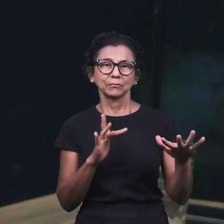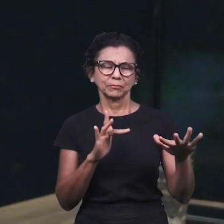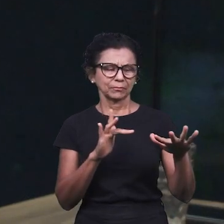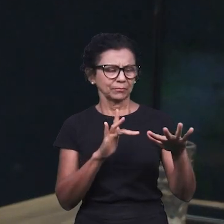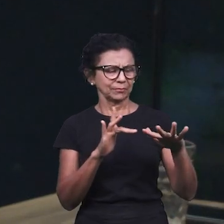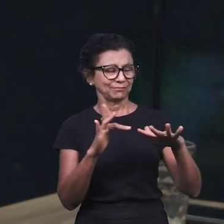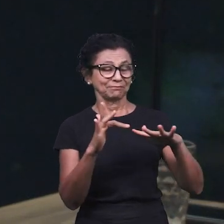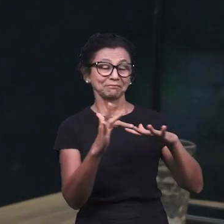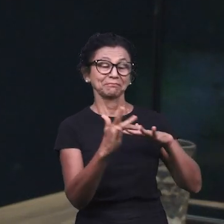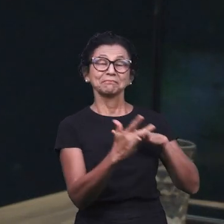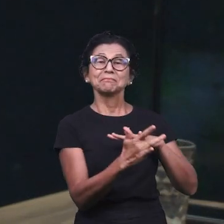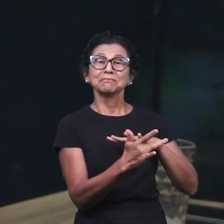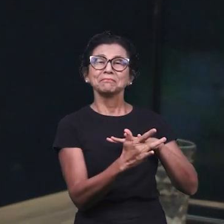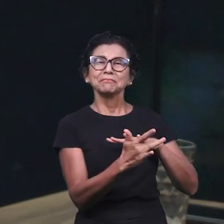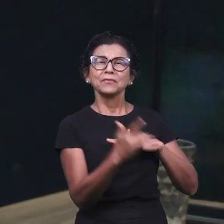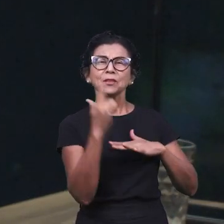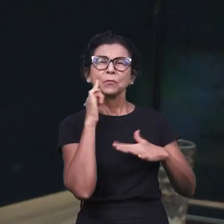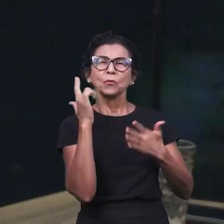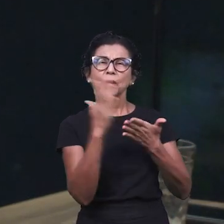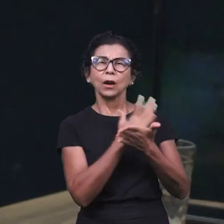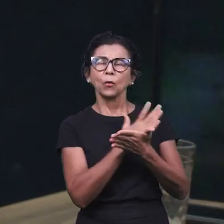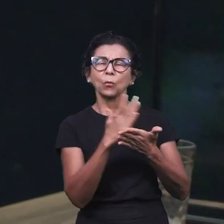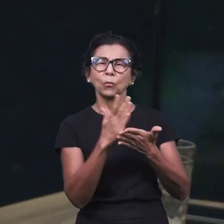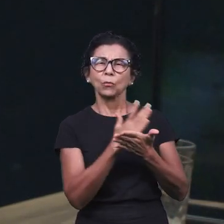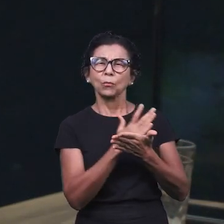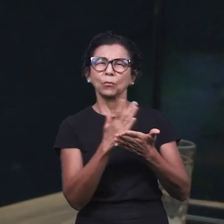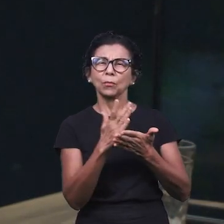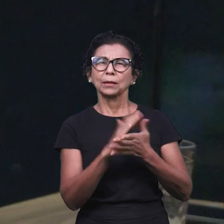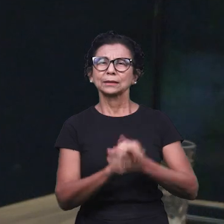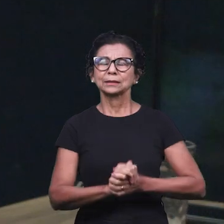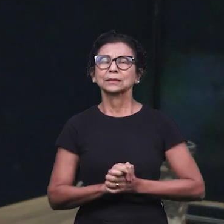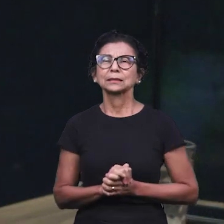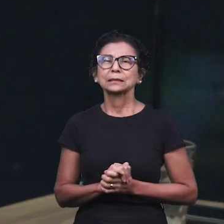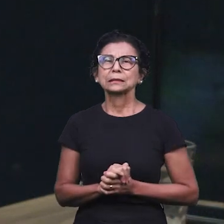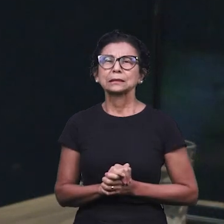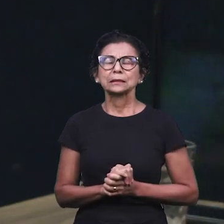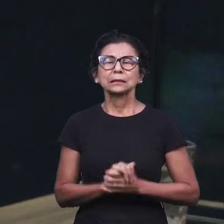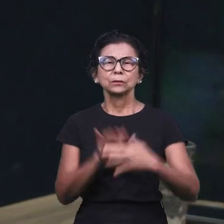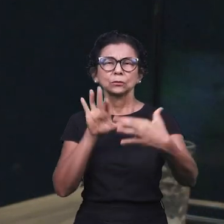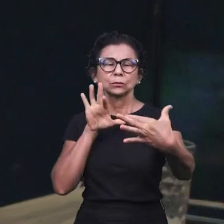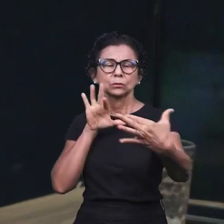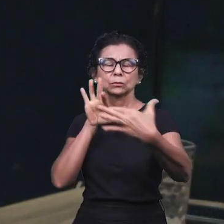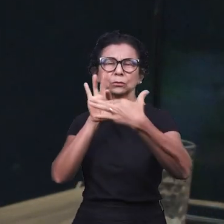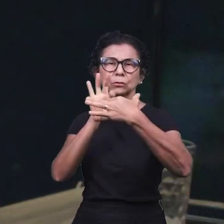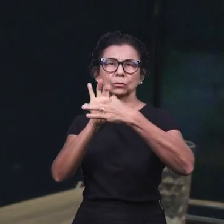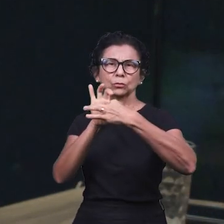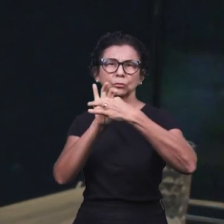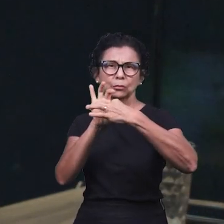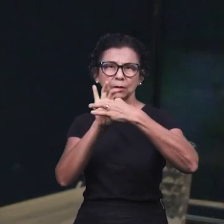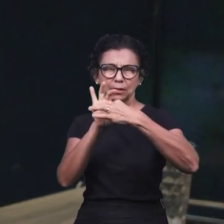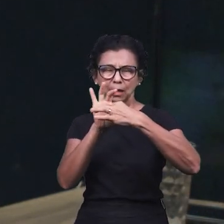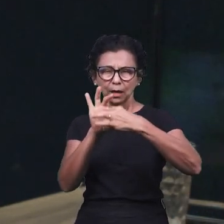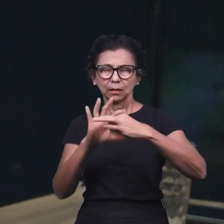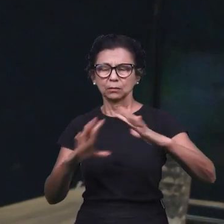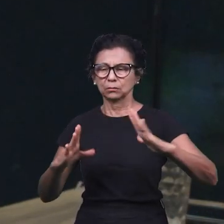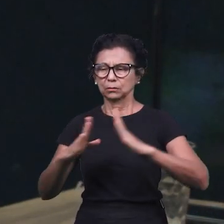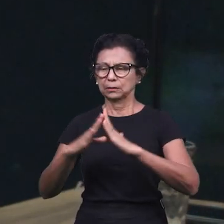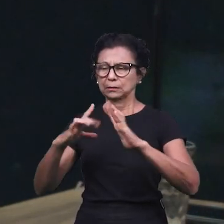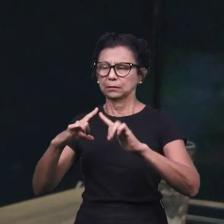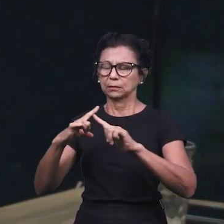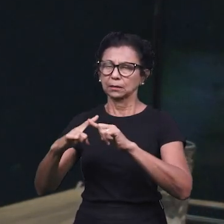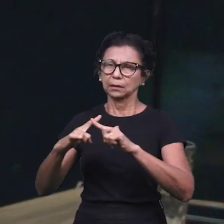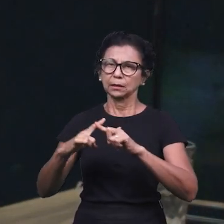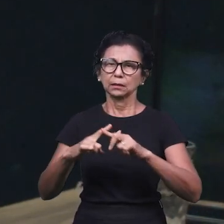vamos falar aqui de ferramentas que nos conectam, como as nossas